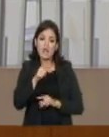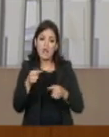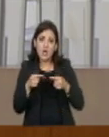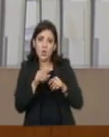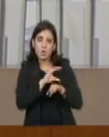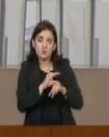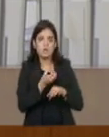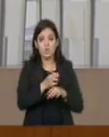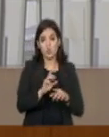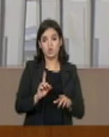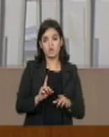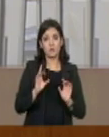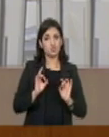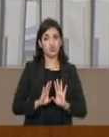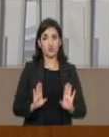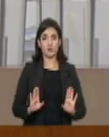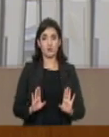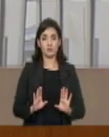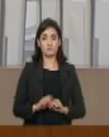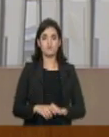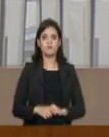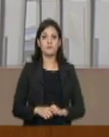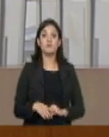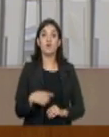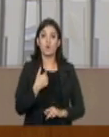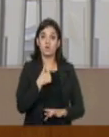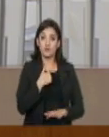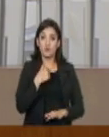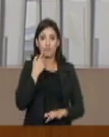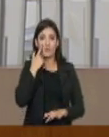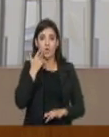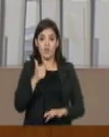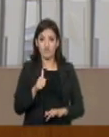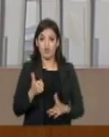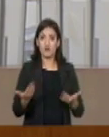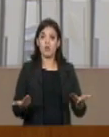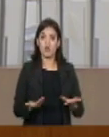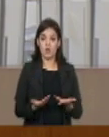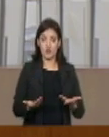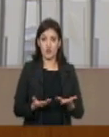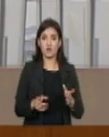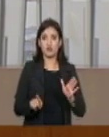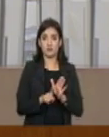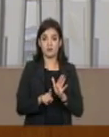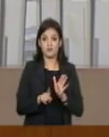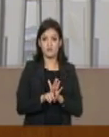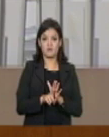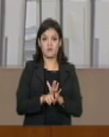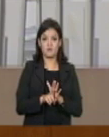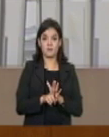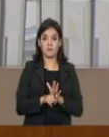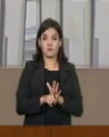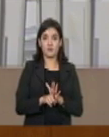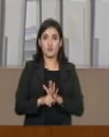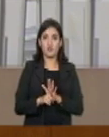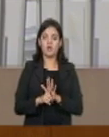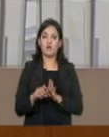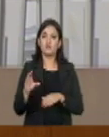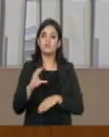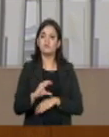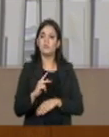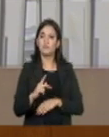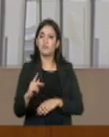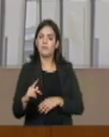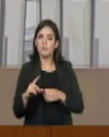fecha aspas. E é o que eu vou analisar também neste momento. Este dispositivo é compatível com a